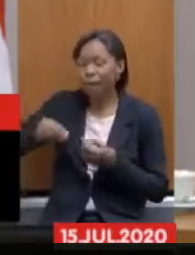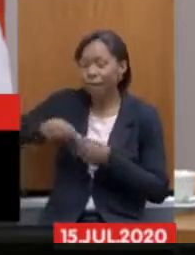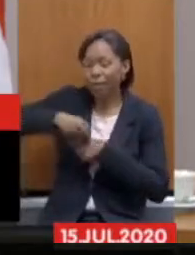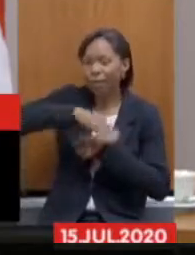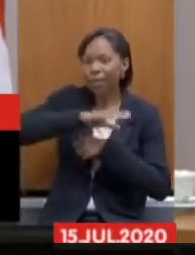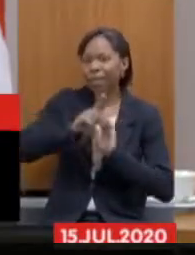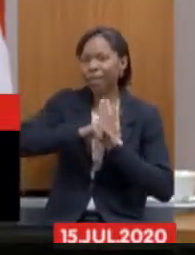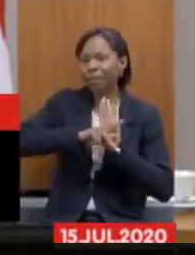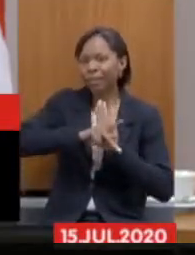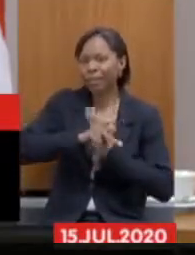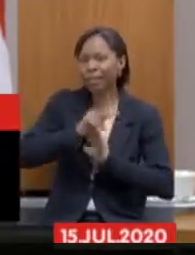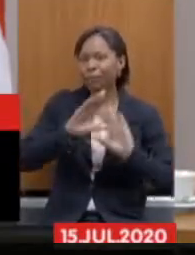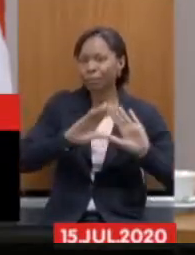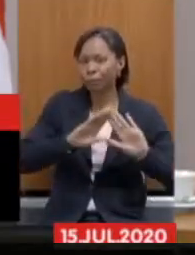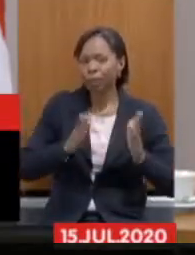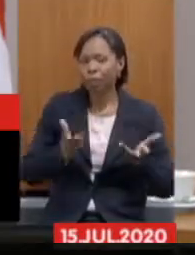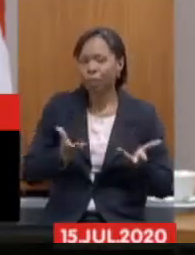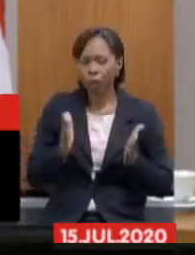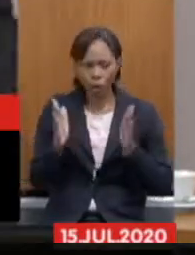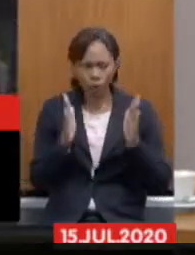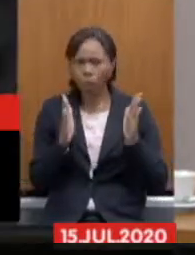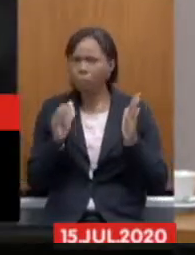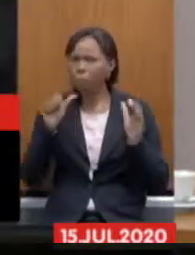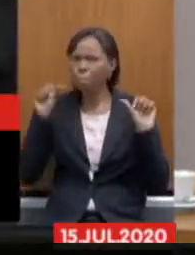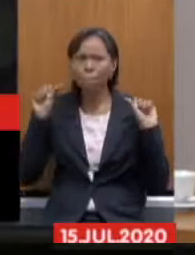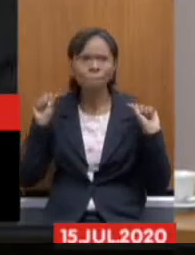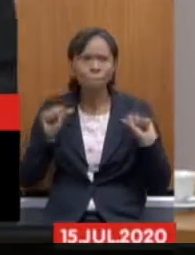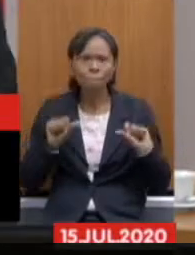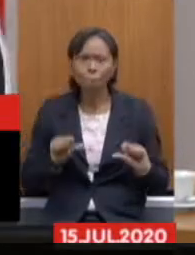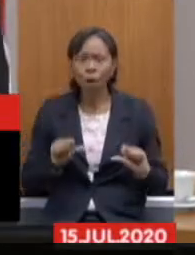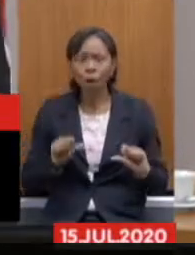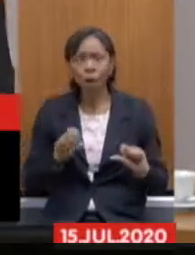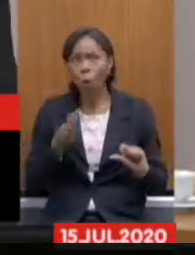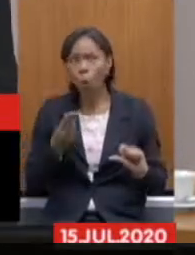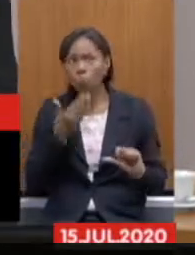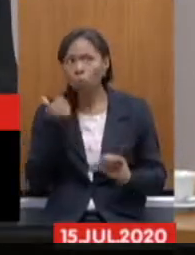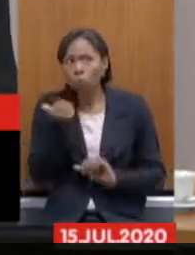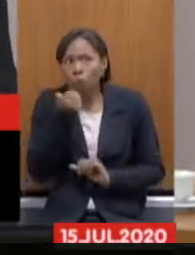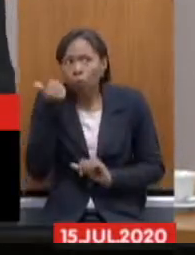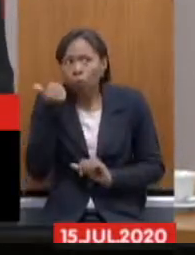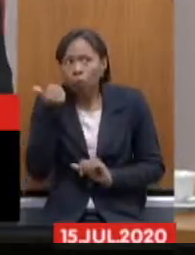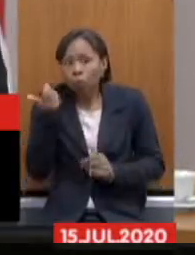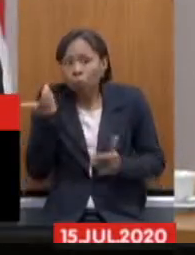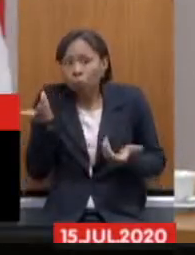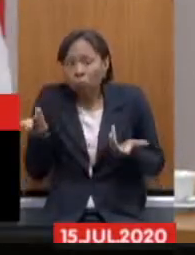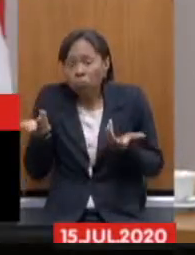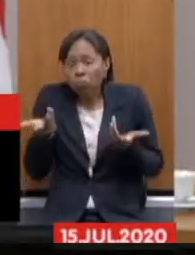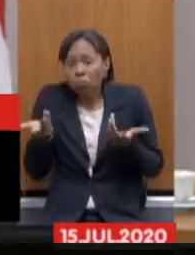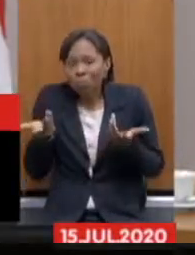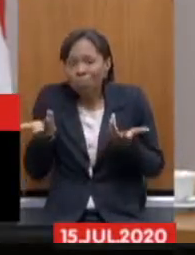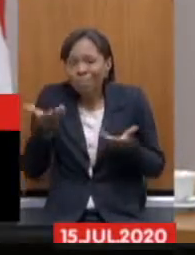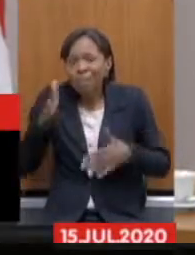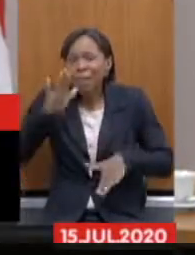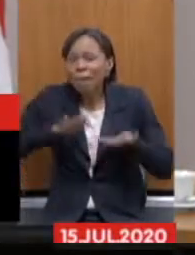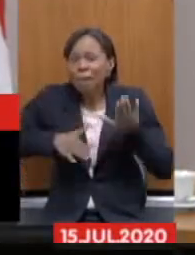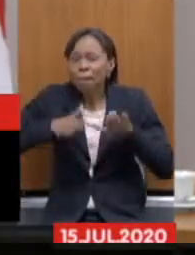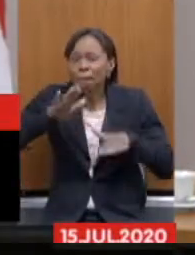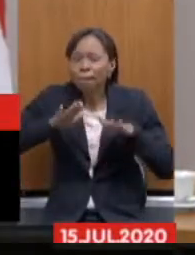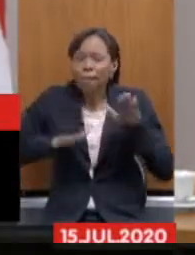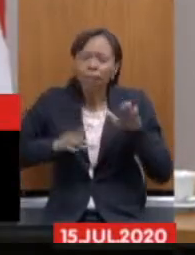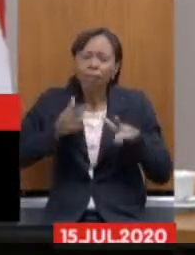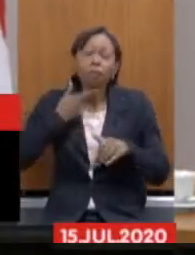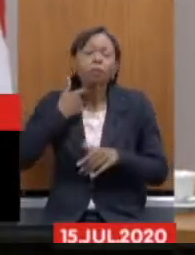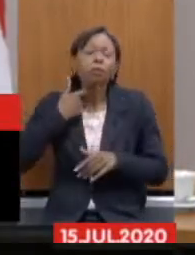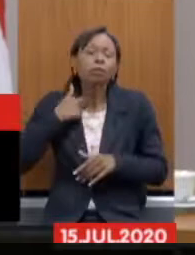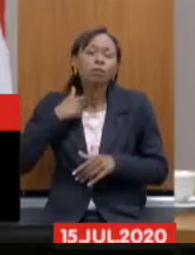obviamente foi o pior possível ou quem sabe o melhor possível ah depende do que você